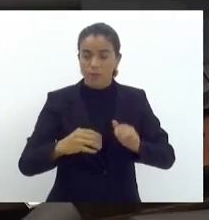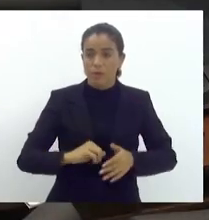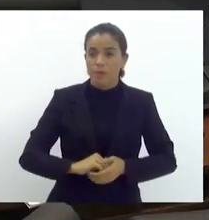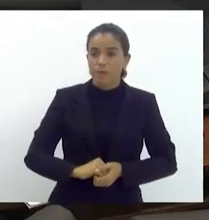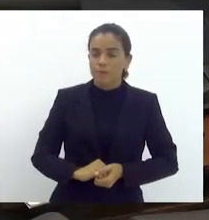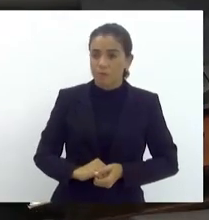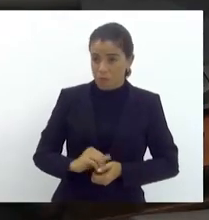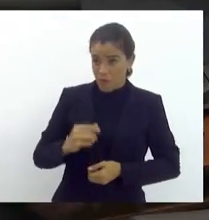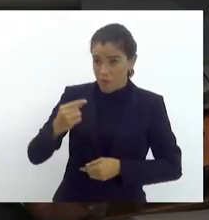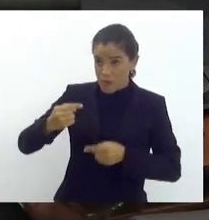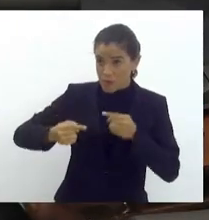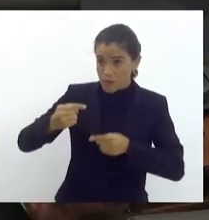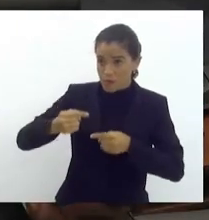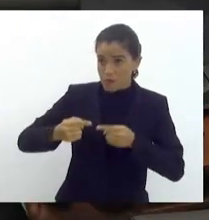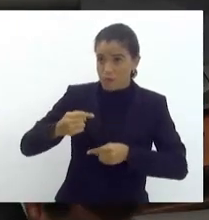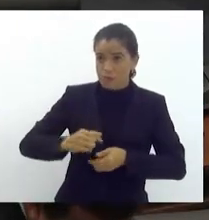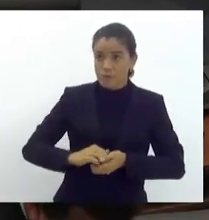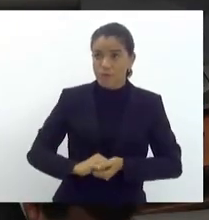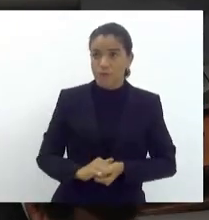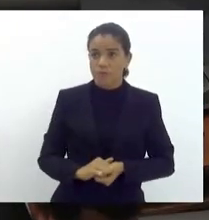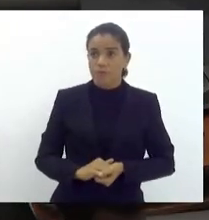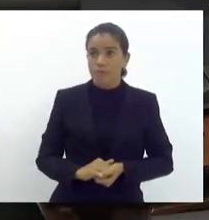o senhor vai discutida